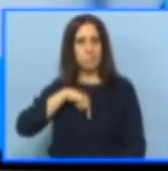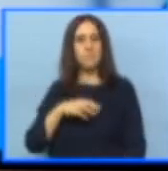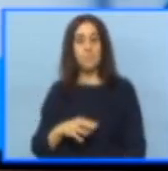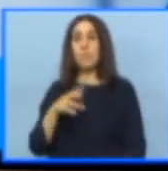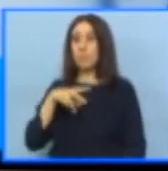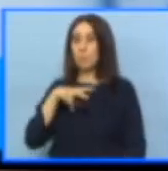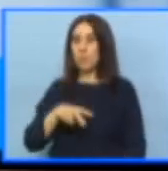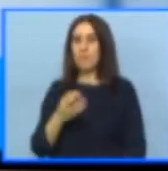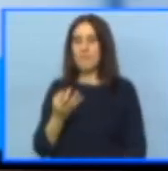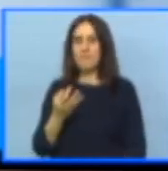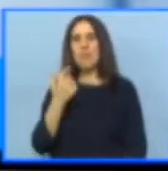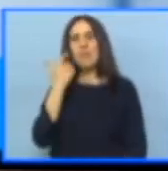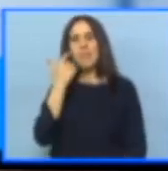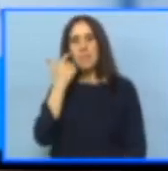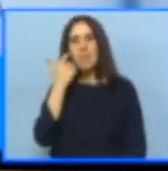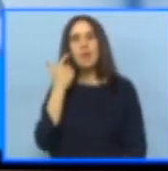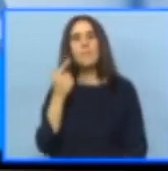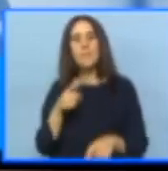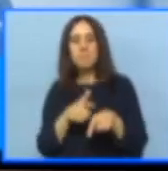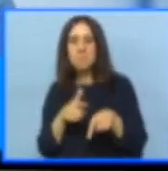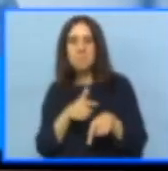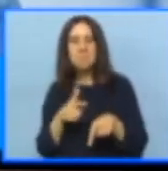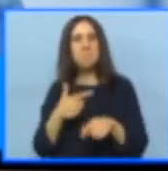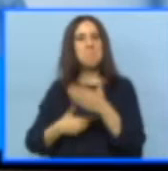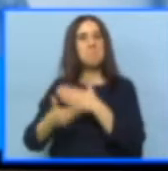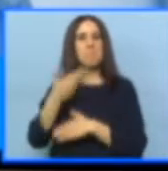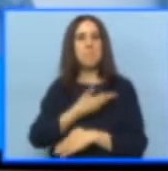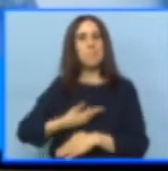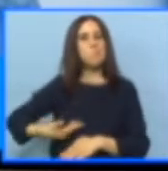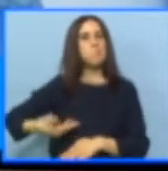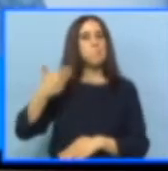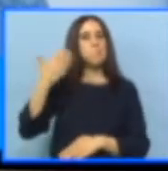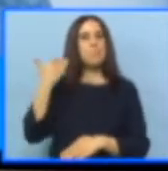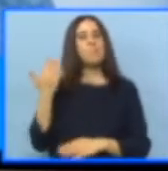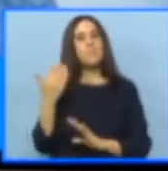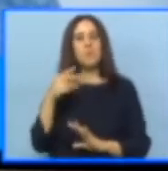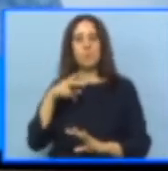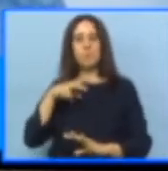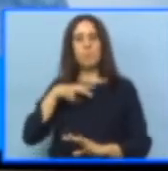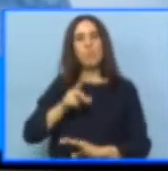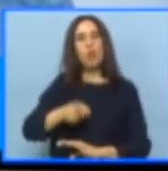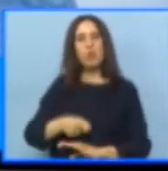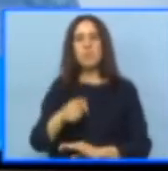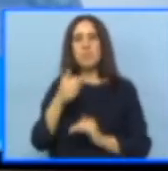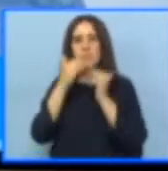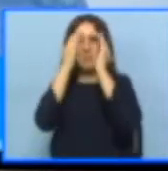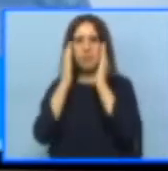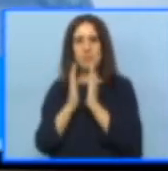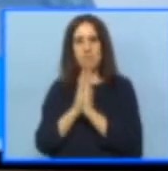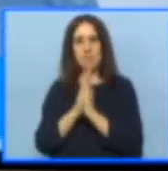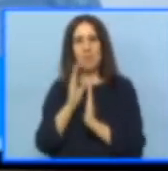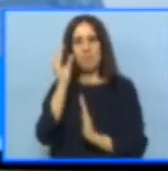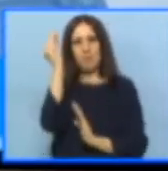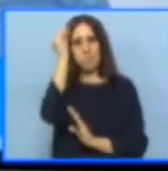desde os inícios da nacionalidade, Portugal é a terra de Santa Maria. E, portanto, Portugal, se nós quisermos uma das imagens de marca da Portugalidade,